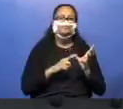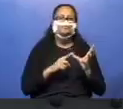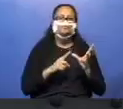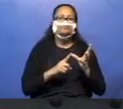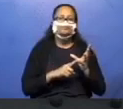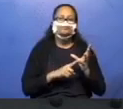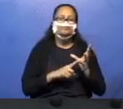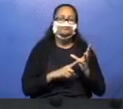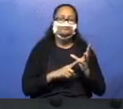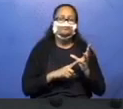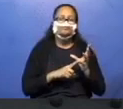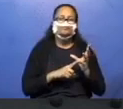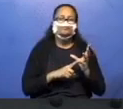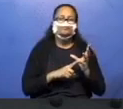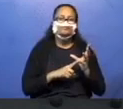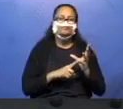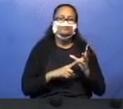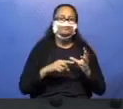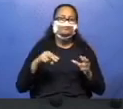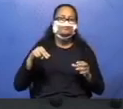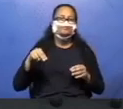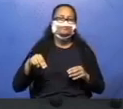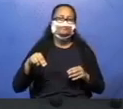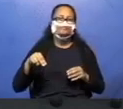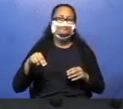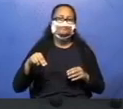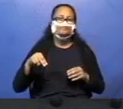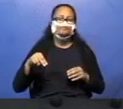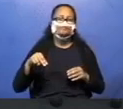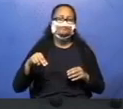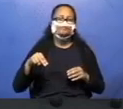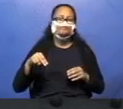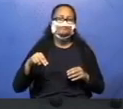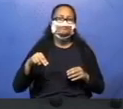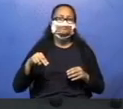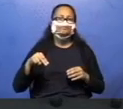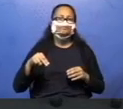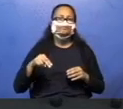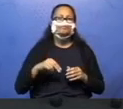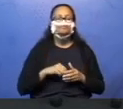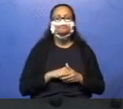que puxa o N, ó. Então, vai ser aqui, ó,